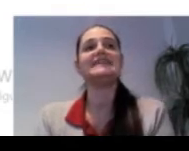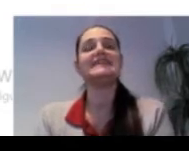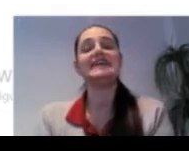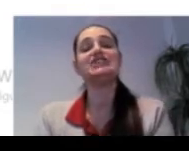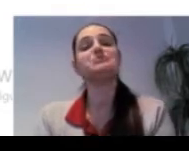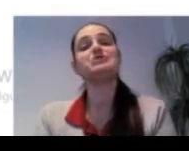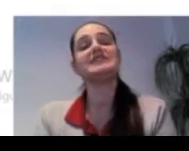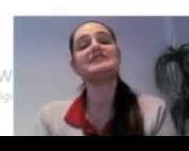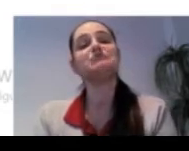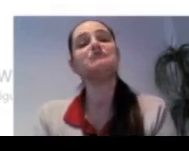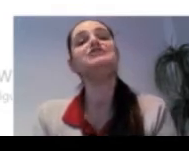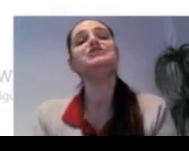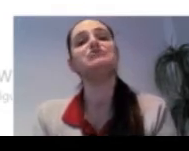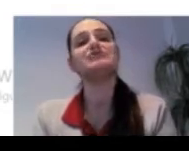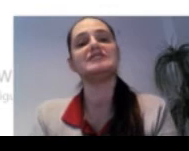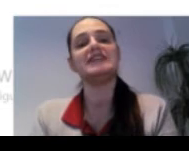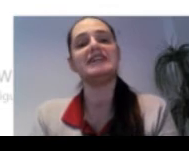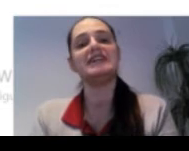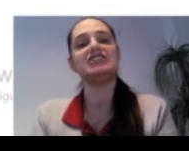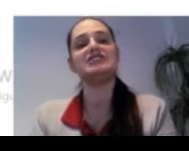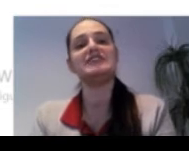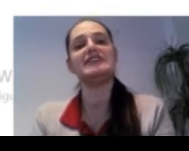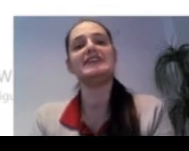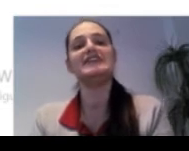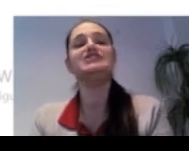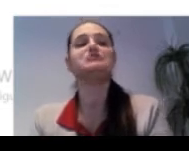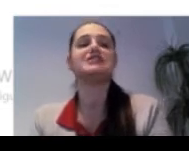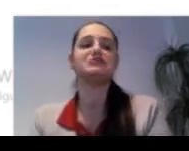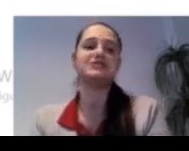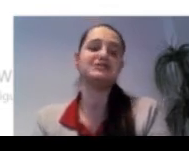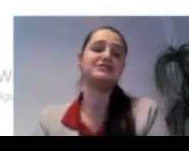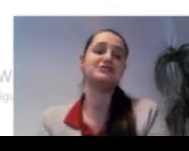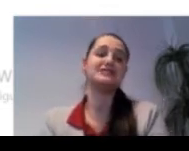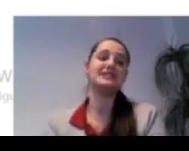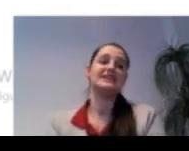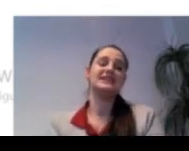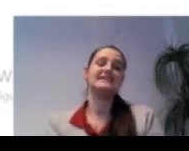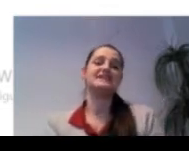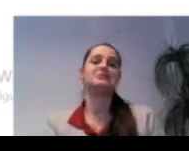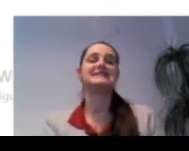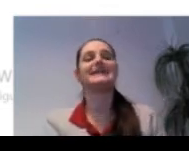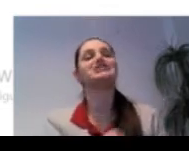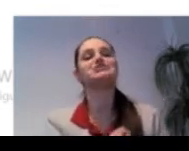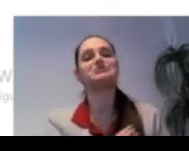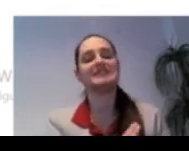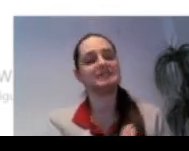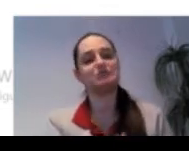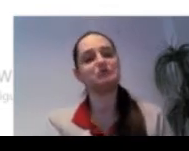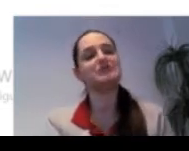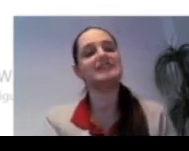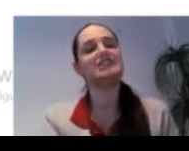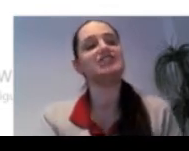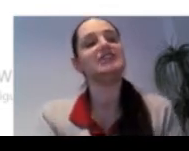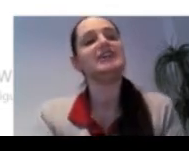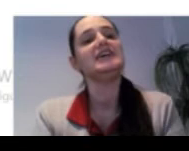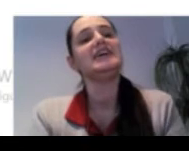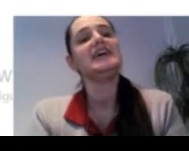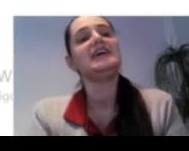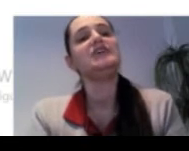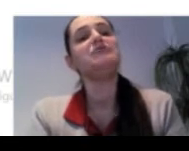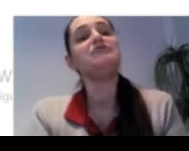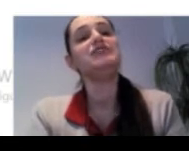é a taxa de mutação do vírus, né? A gente tem grandes mutações, é um vírus que tem uma taxa de mutação muito